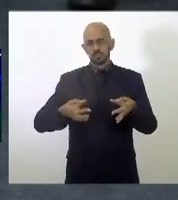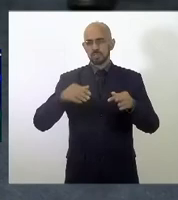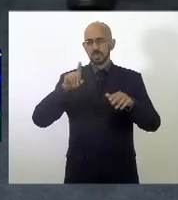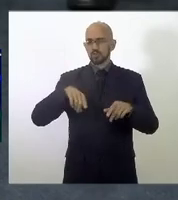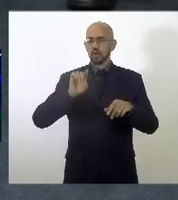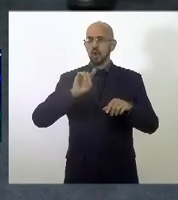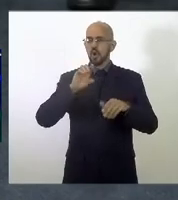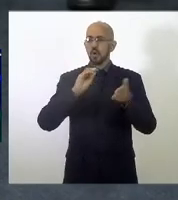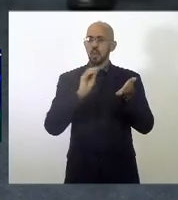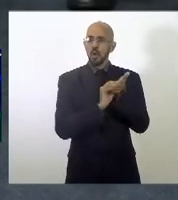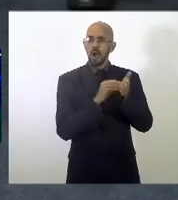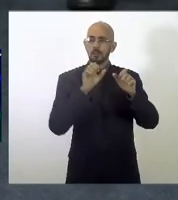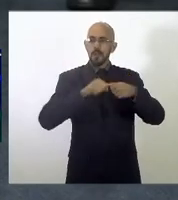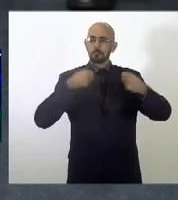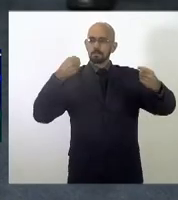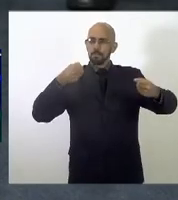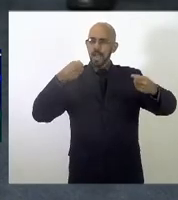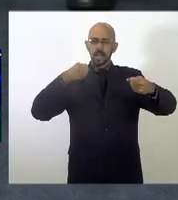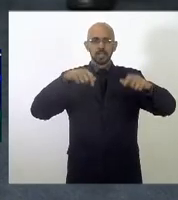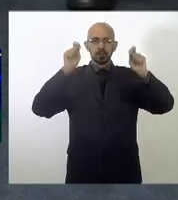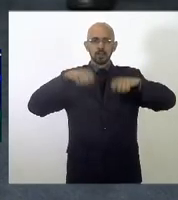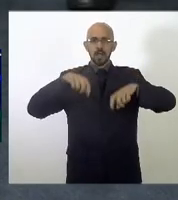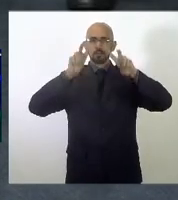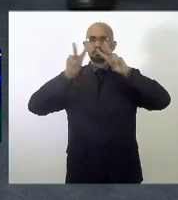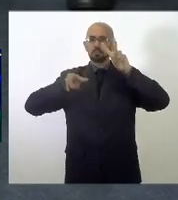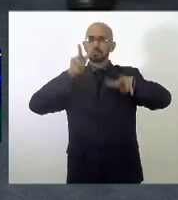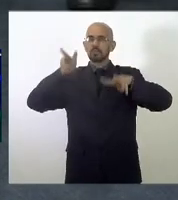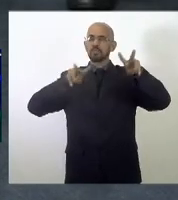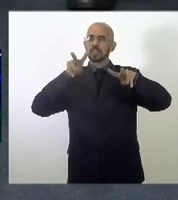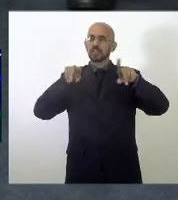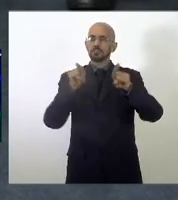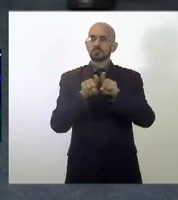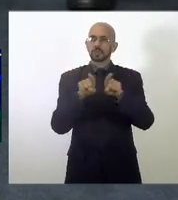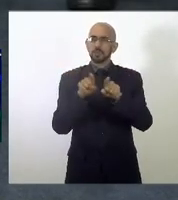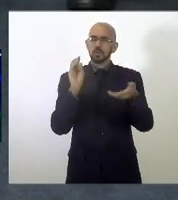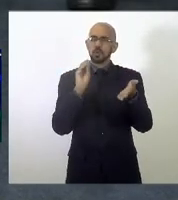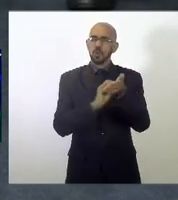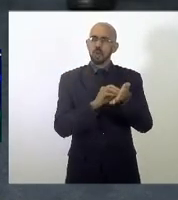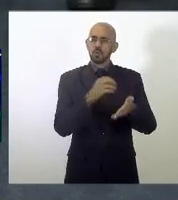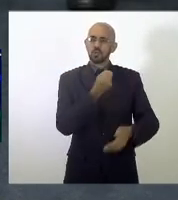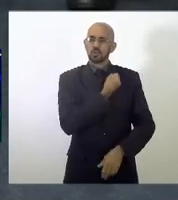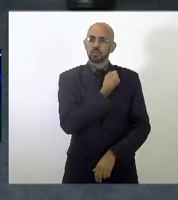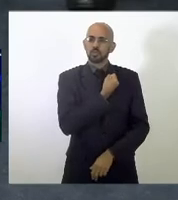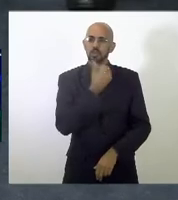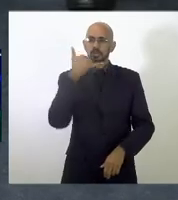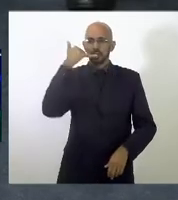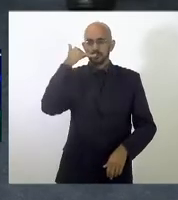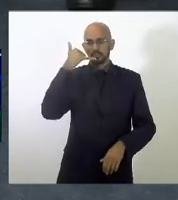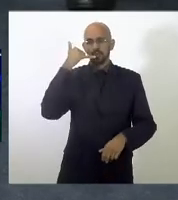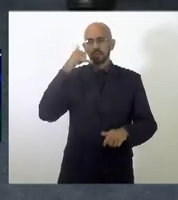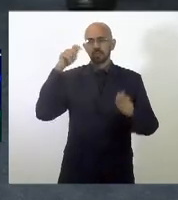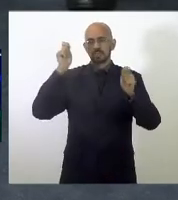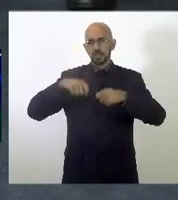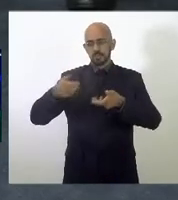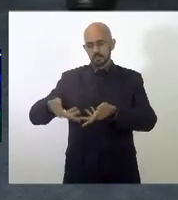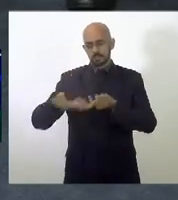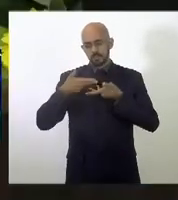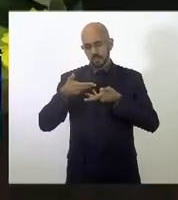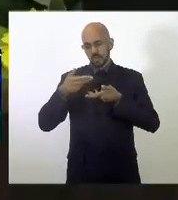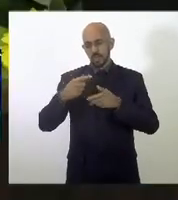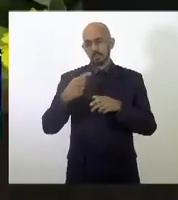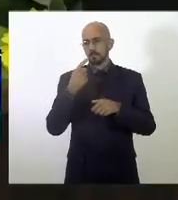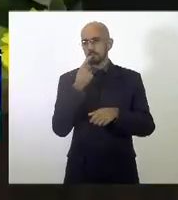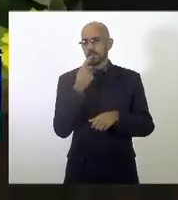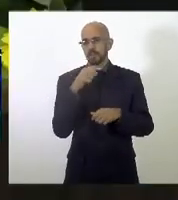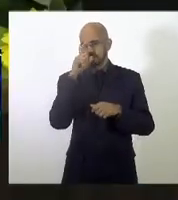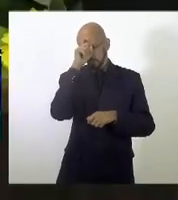disponibilizar uma placa legível, disponibilizando também o telefone do plantão judiciário mais próximo daquele hospital. Obrigado, presidente.